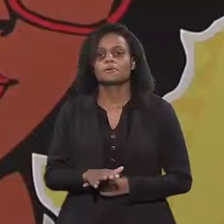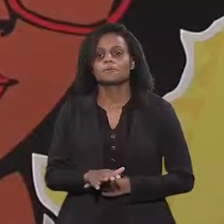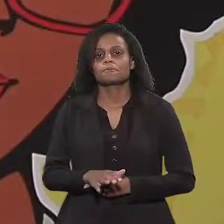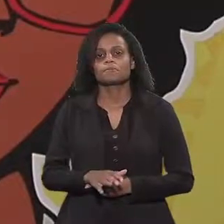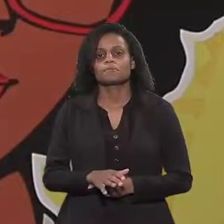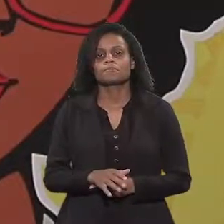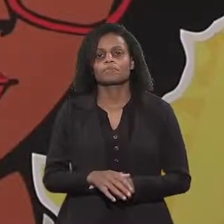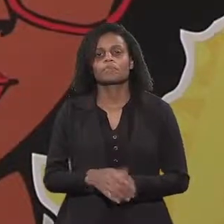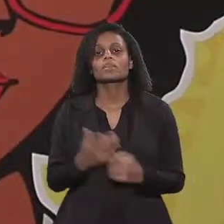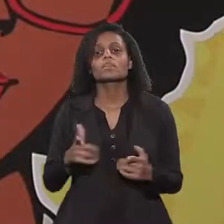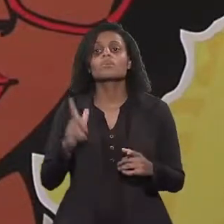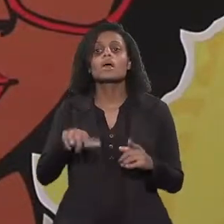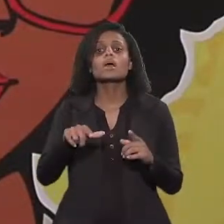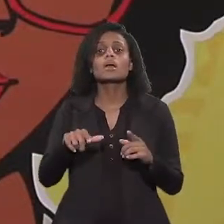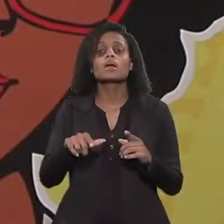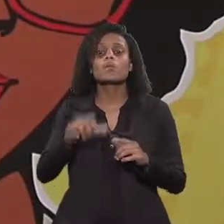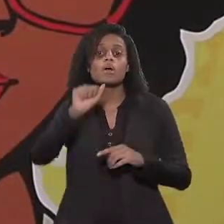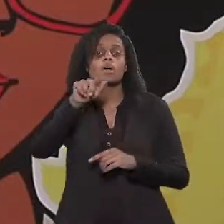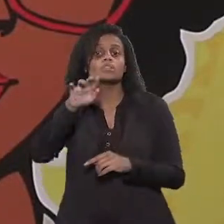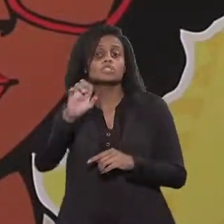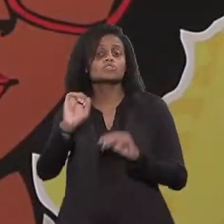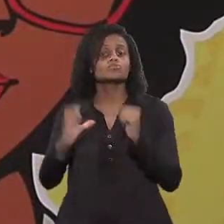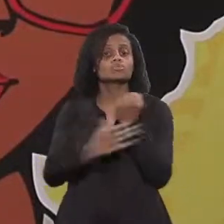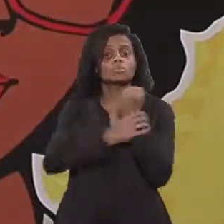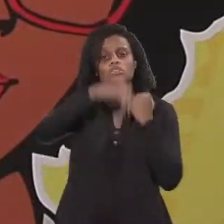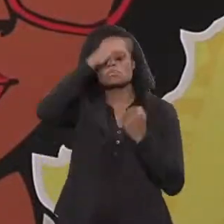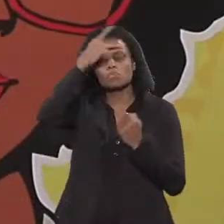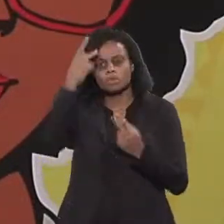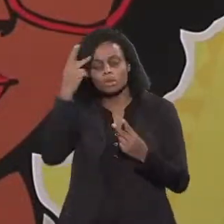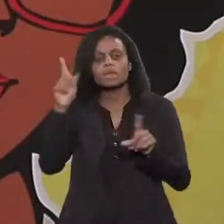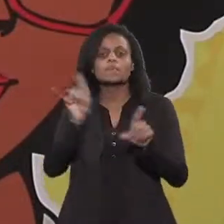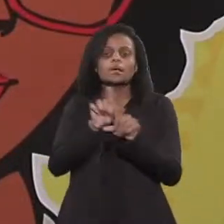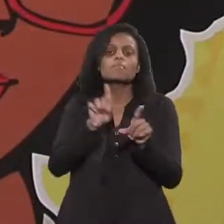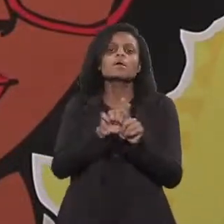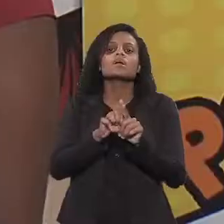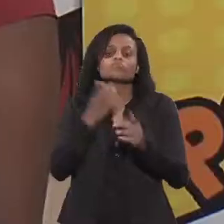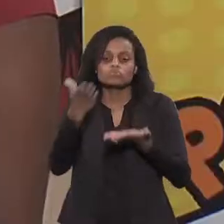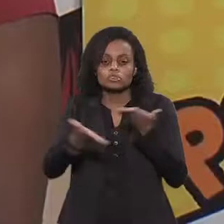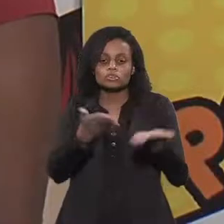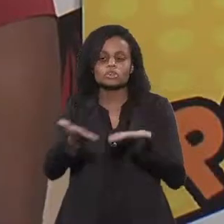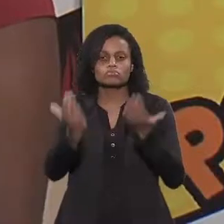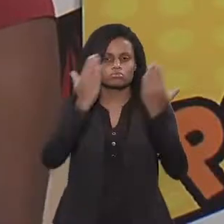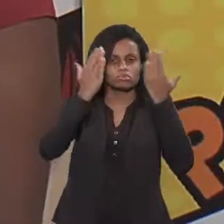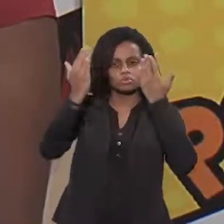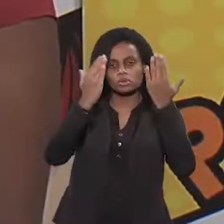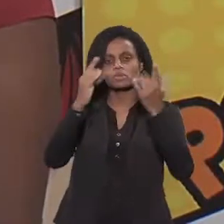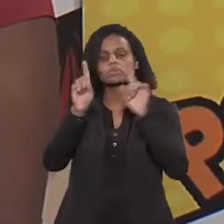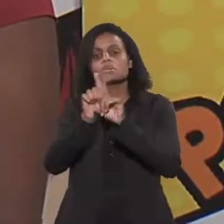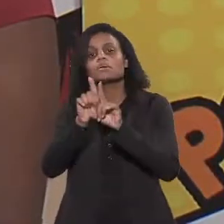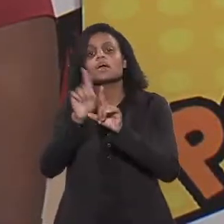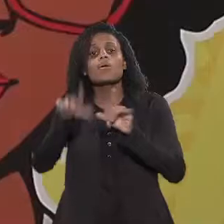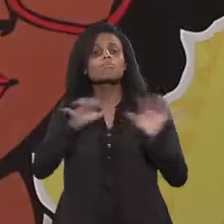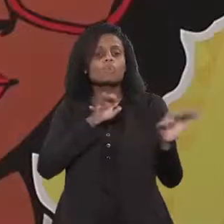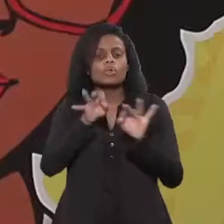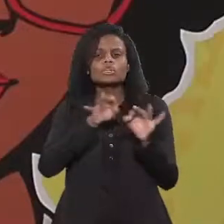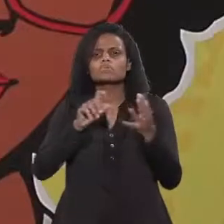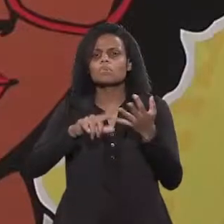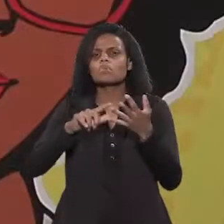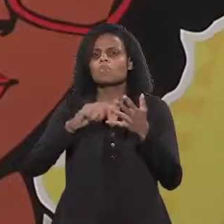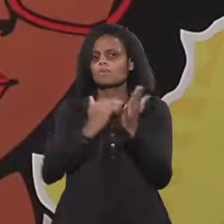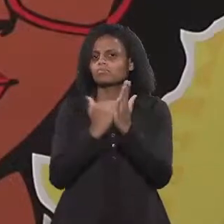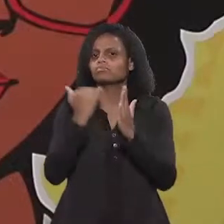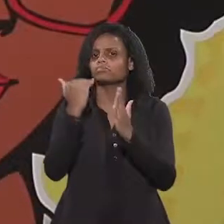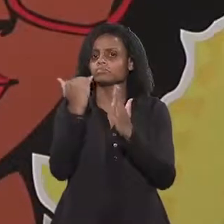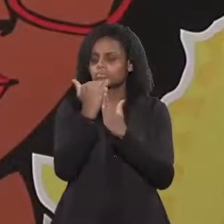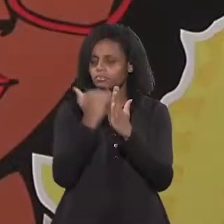do agente de segurança pública, mas um atendimento psicológico, um amparo. Era um projeto que visava, a partir